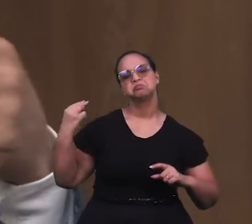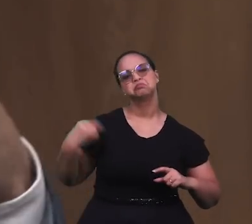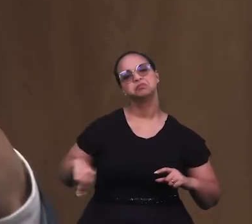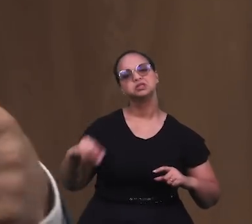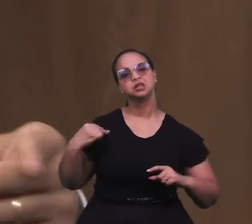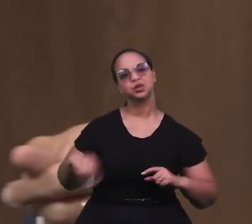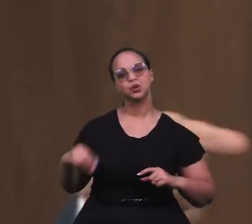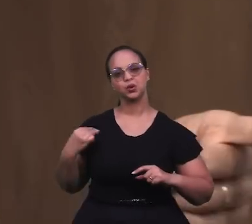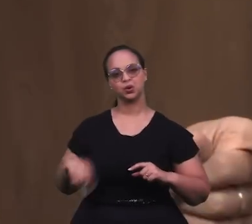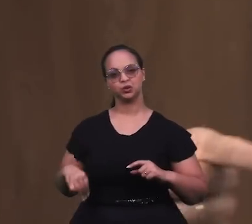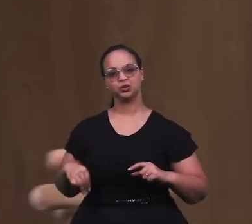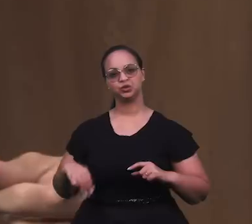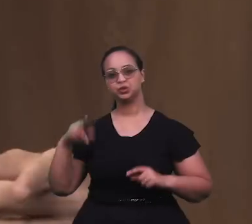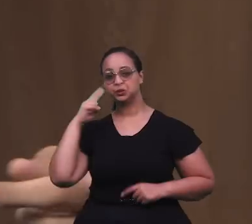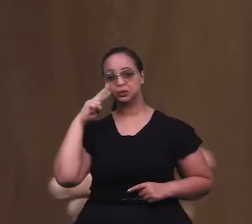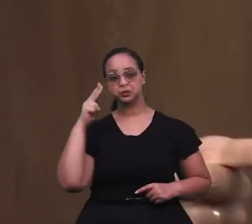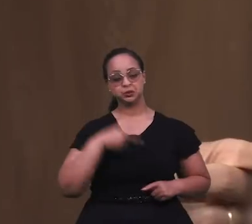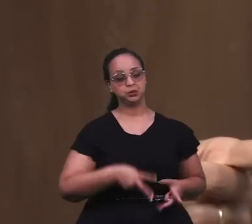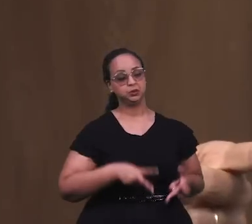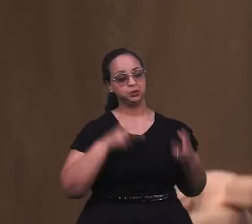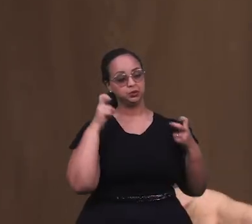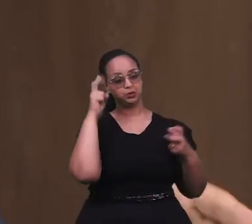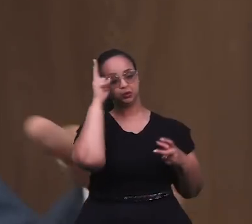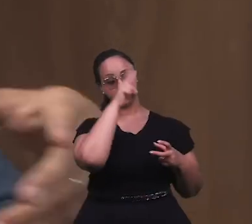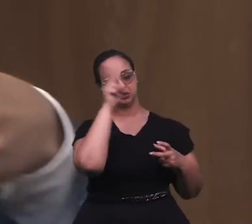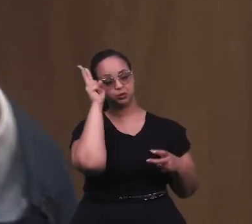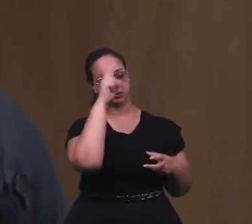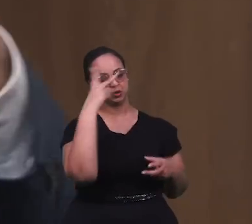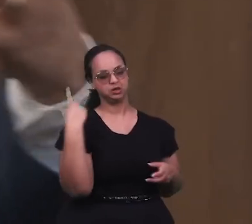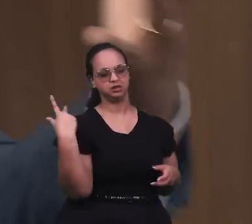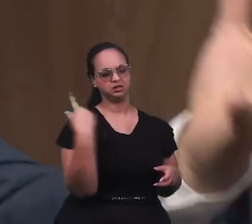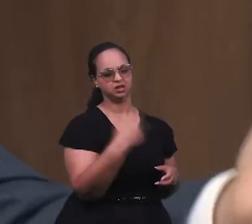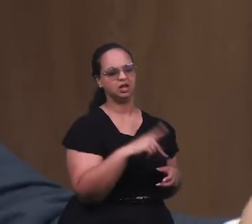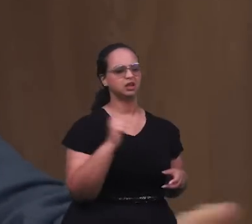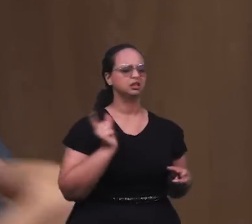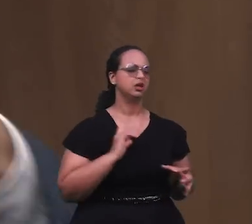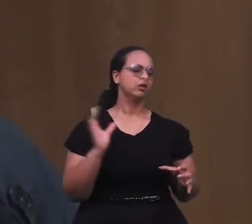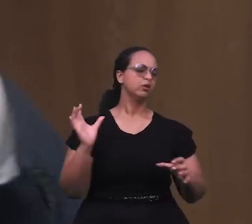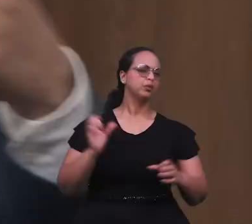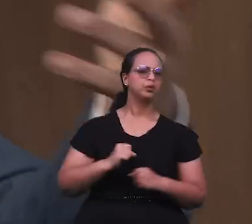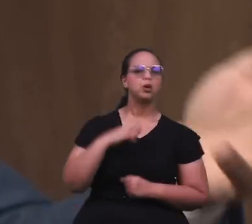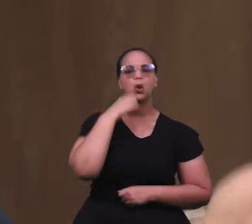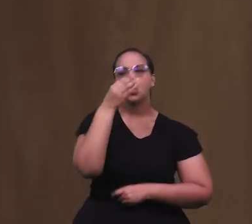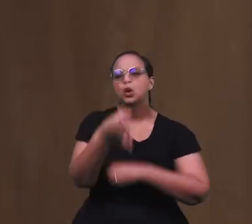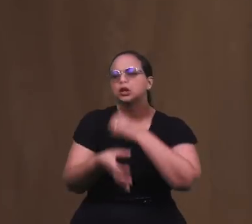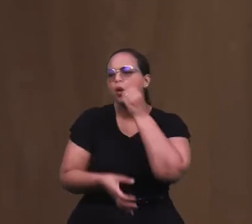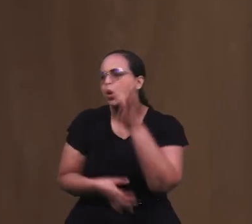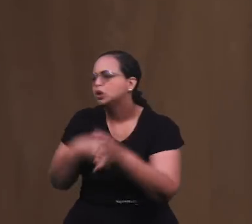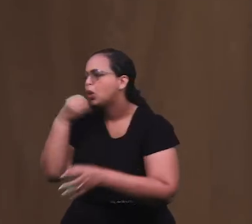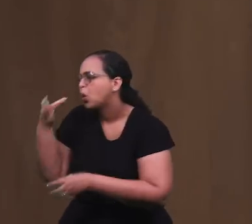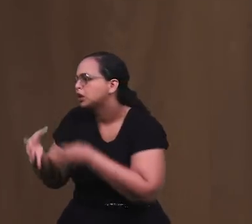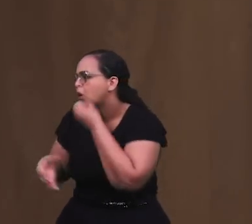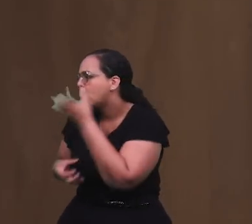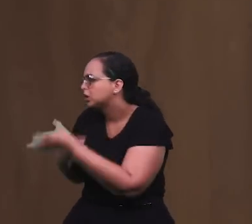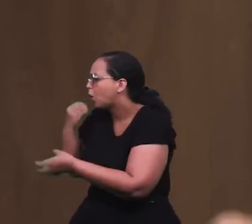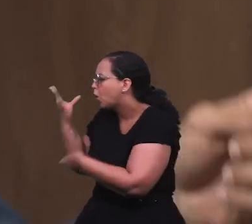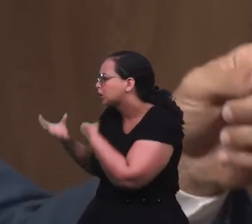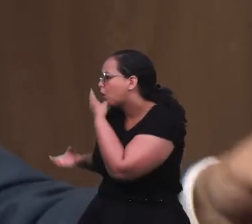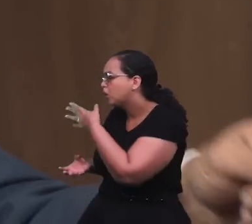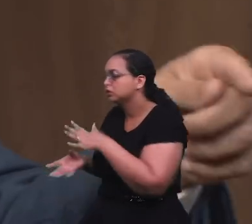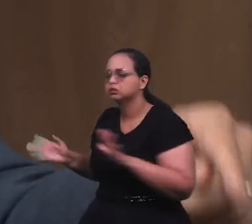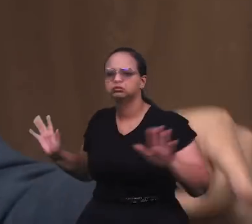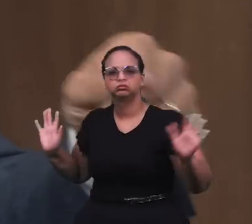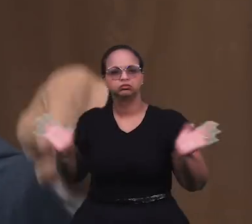vimos na história dele essa ferida aberta, falando para as pessoas tudo que ele vivenciou.